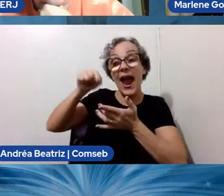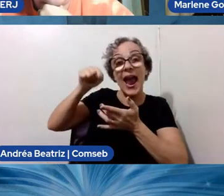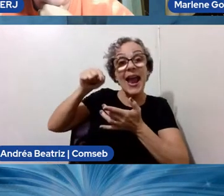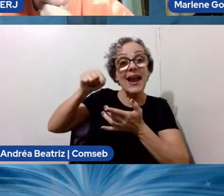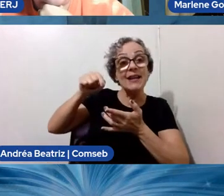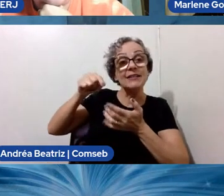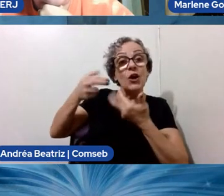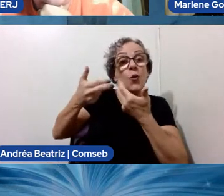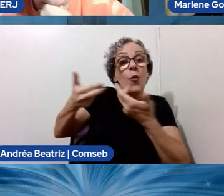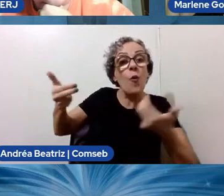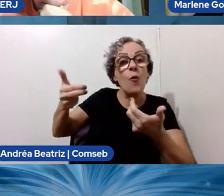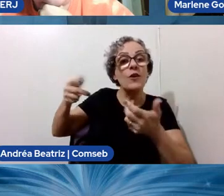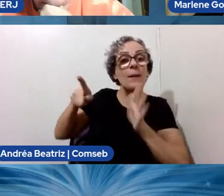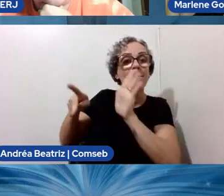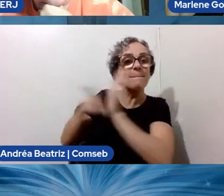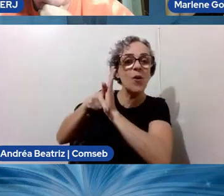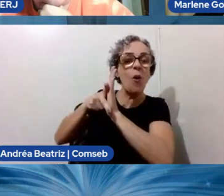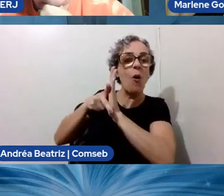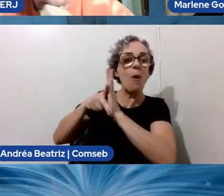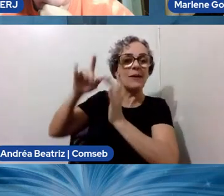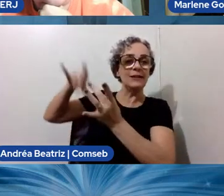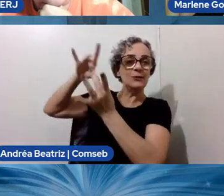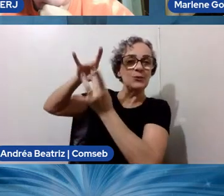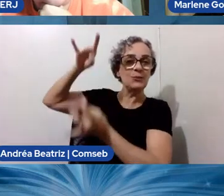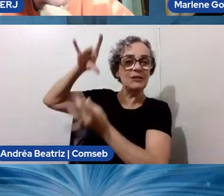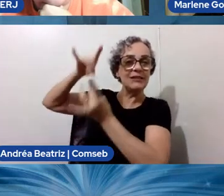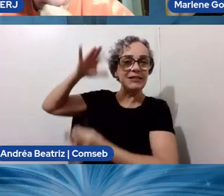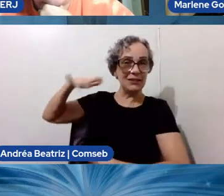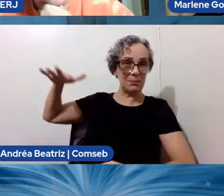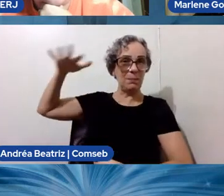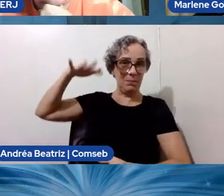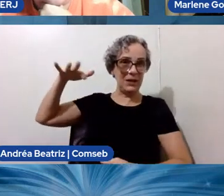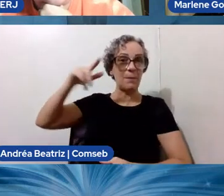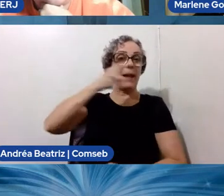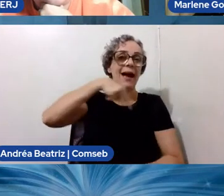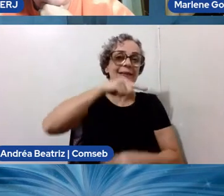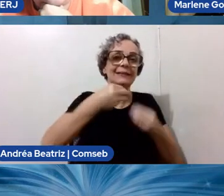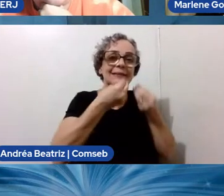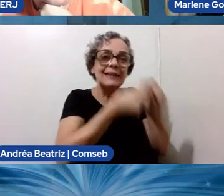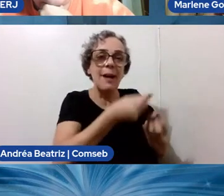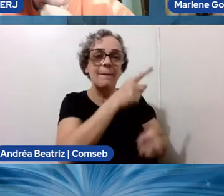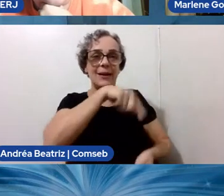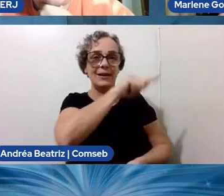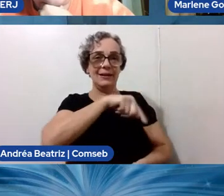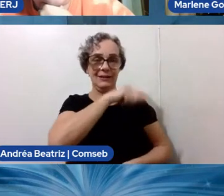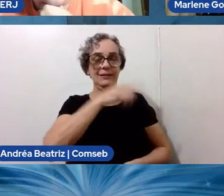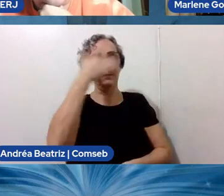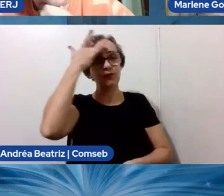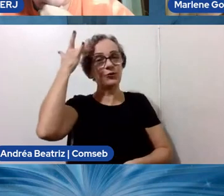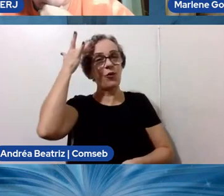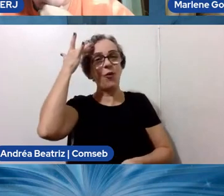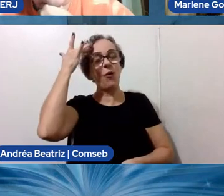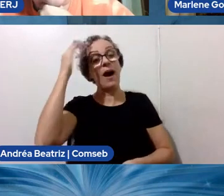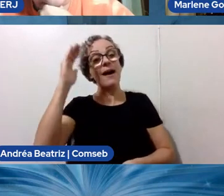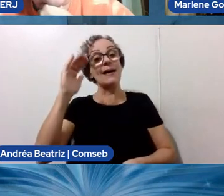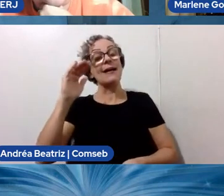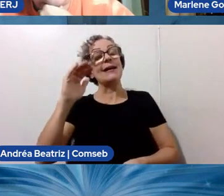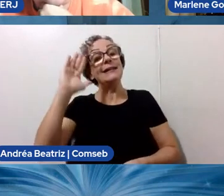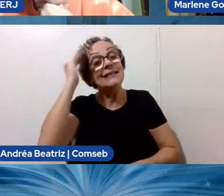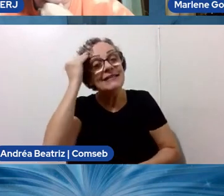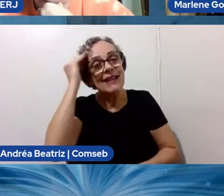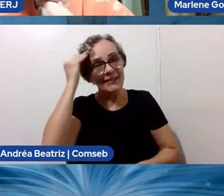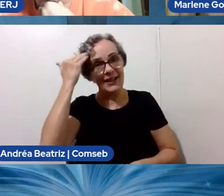um pouco mais do que eles avançaram nesse sentido, né? Então, acho que é importante a gente reconhecer, entender,